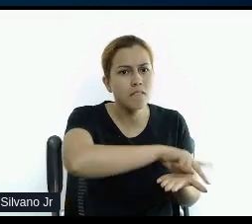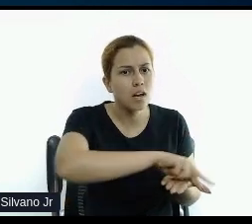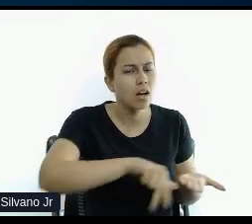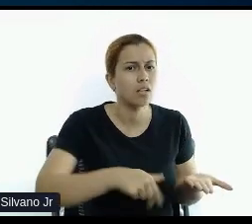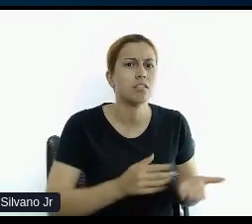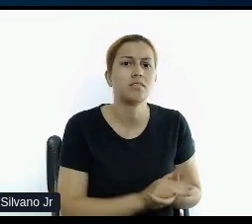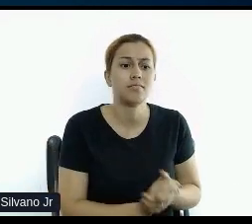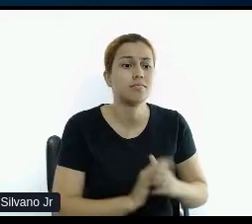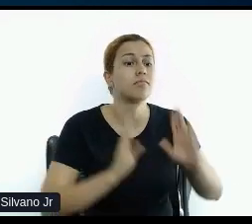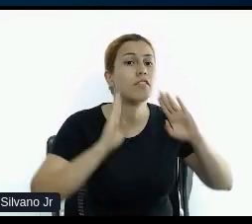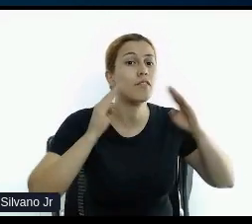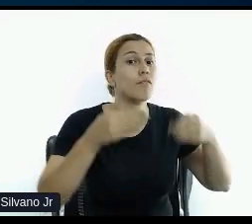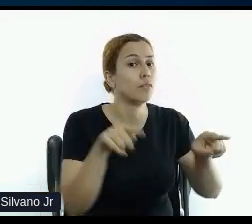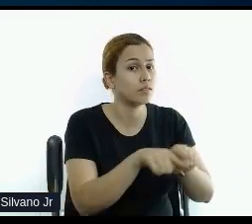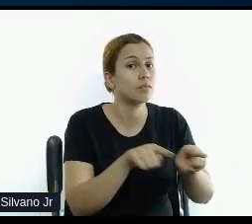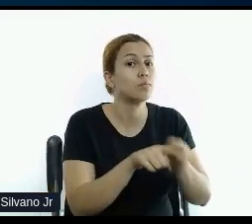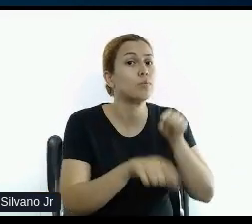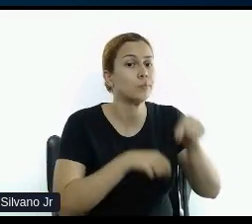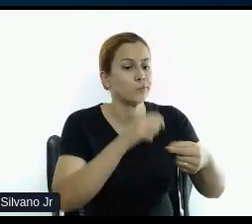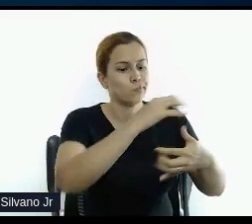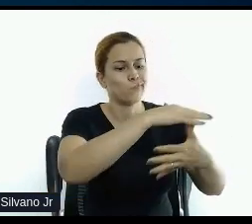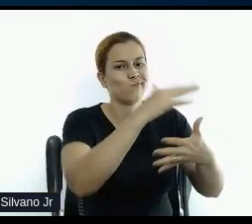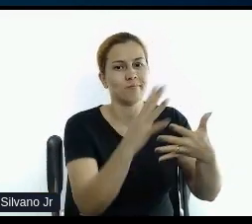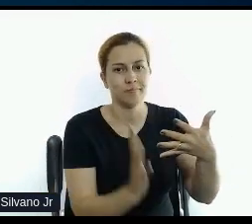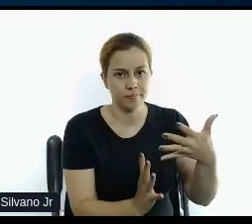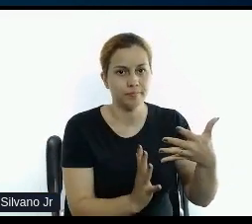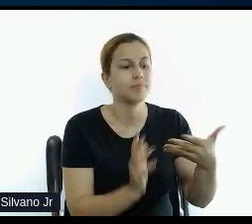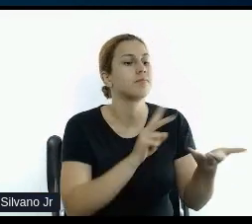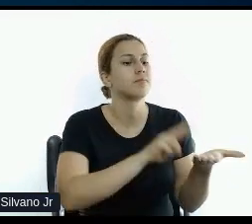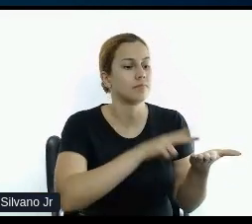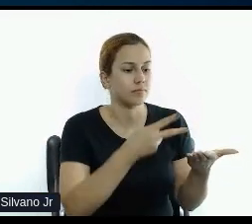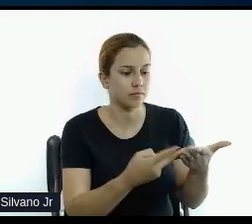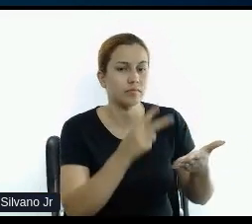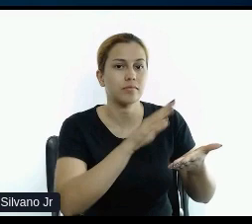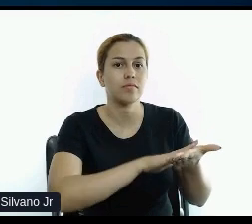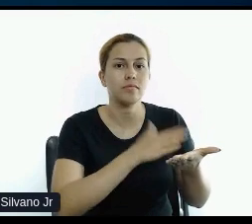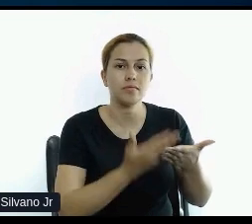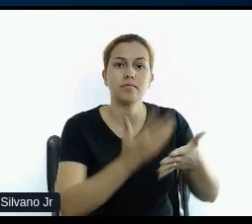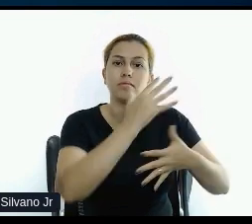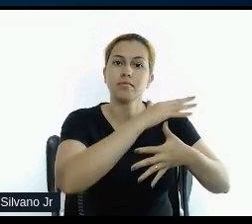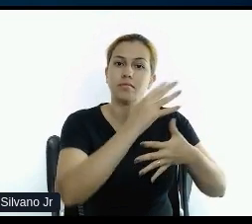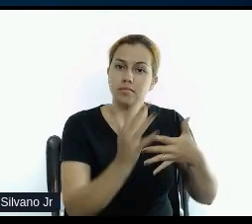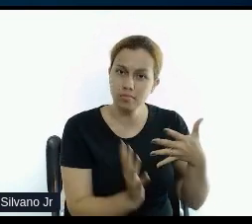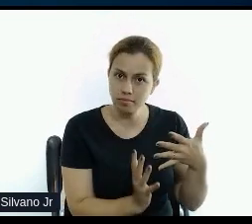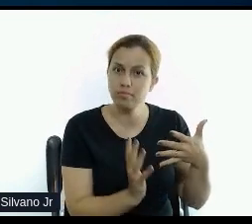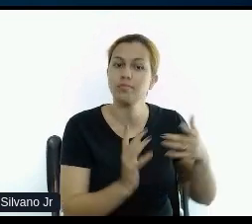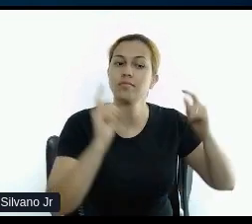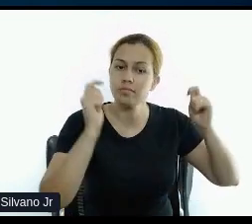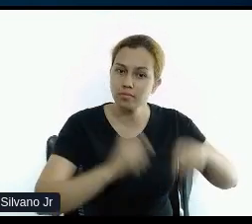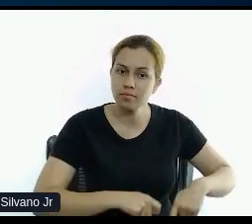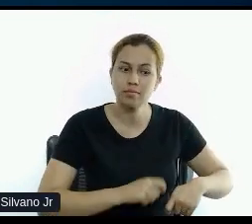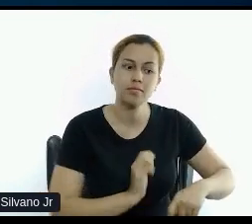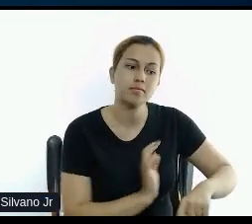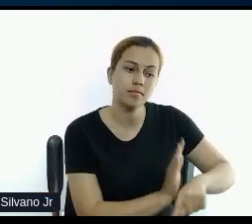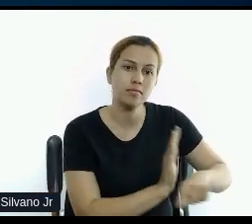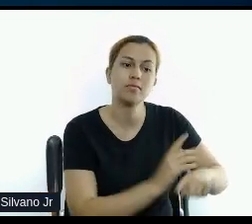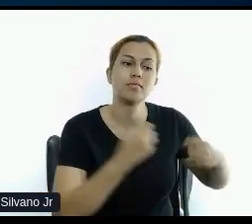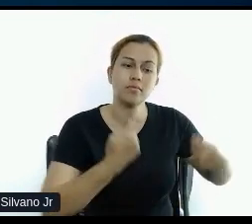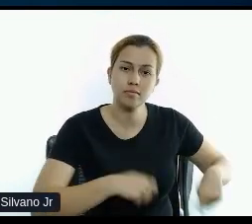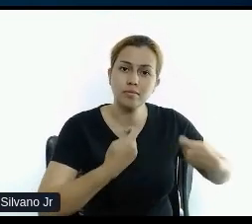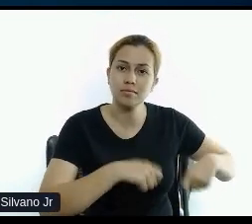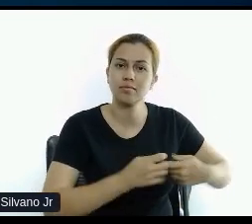Libras, resumo de textos, geração de textos simplificados ou direcionados a contextos